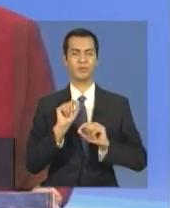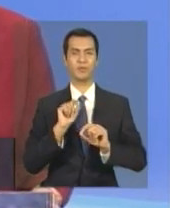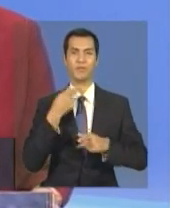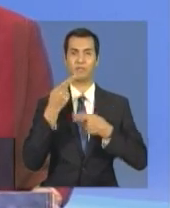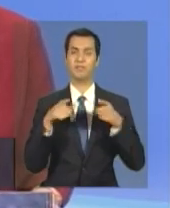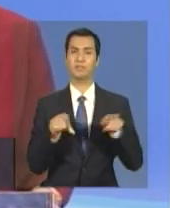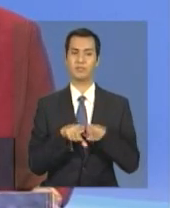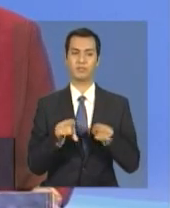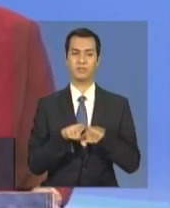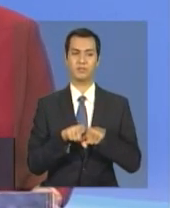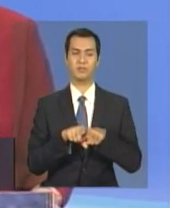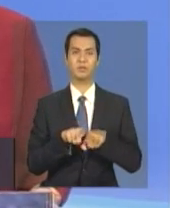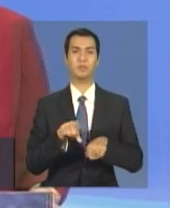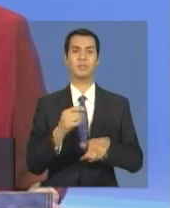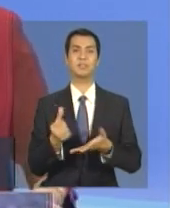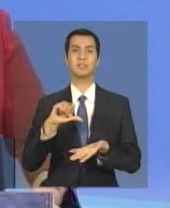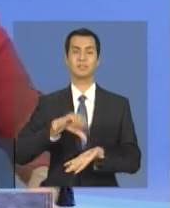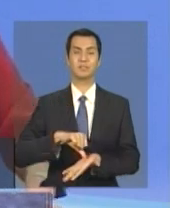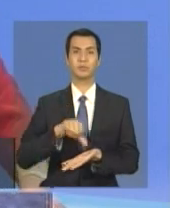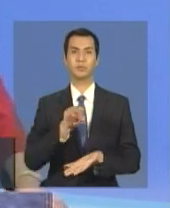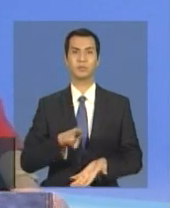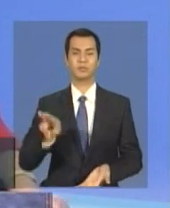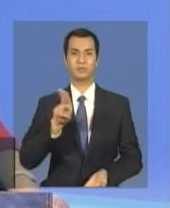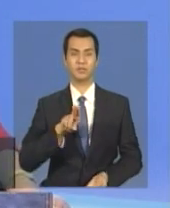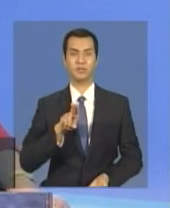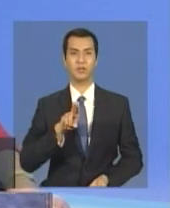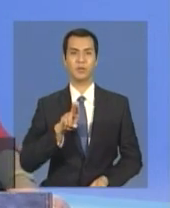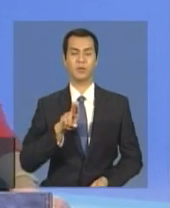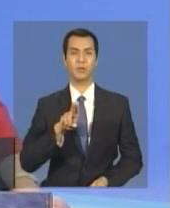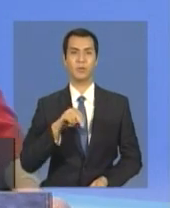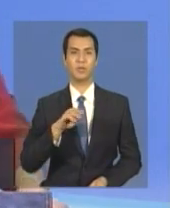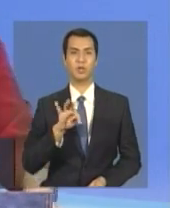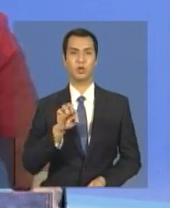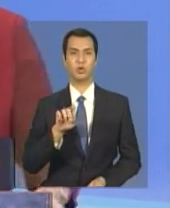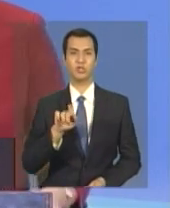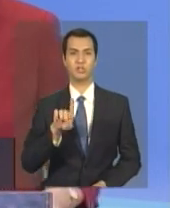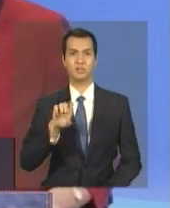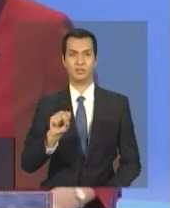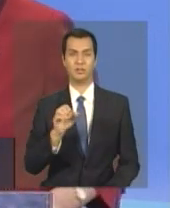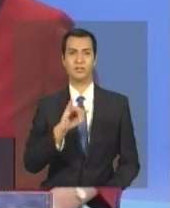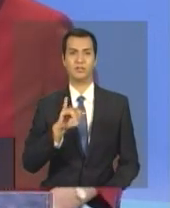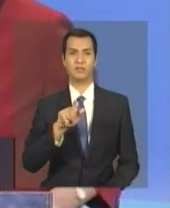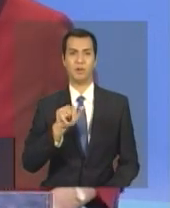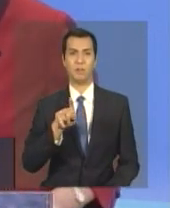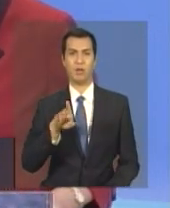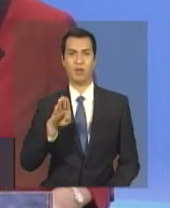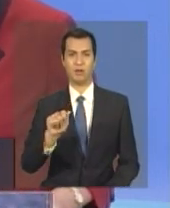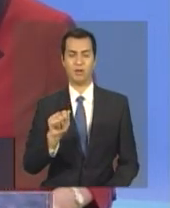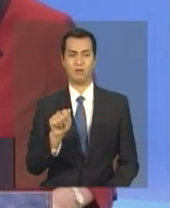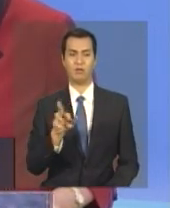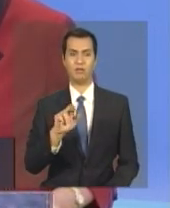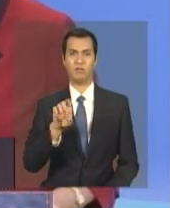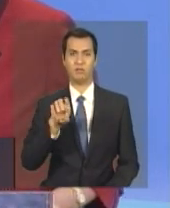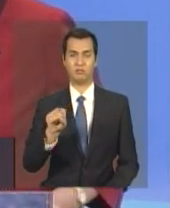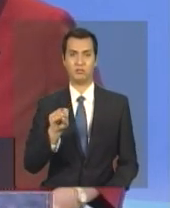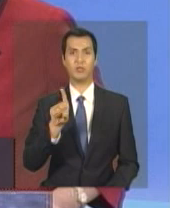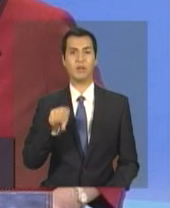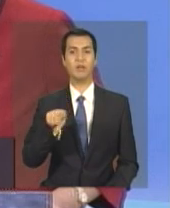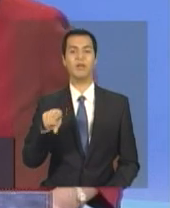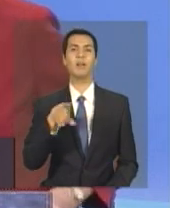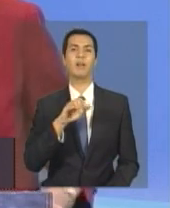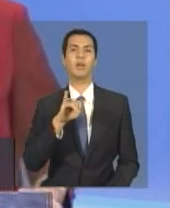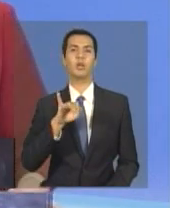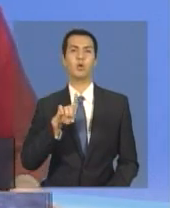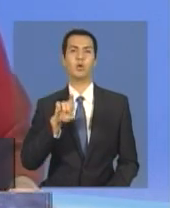também do Centro Universitário Metodista Isabela Hendricks, onde parece que o Caiodê é